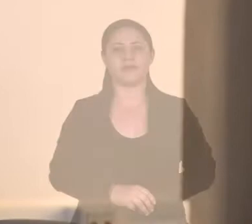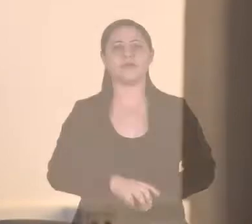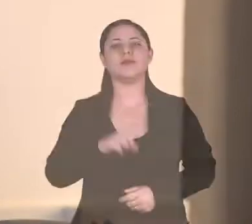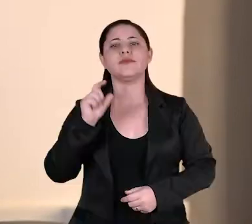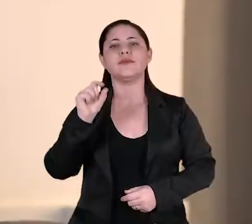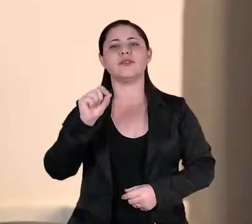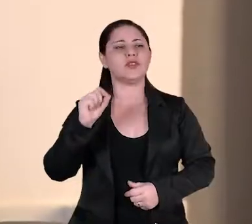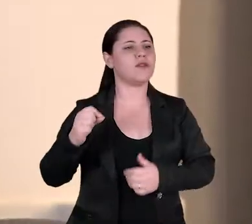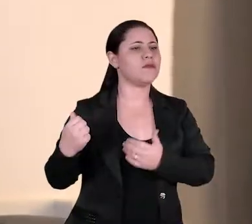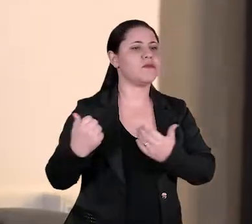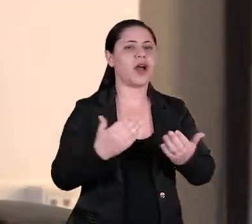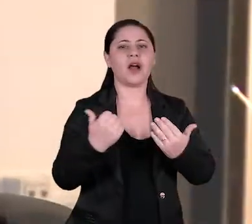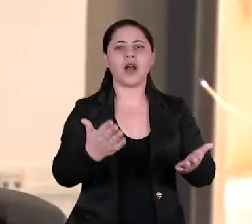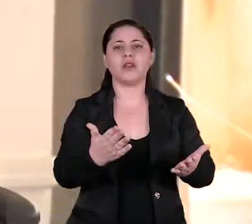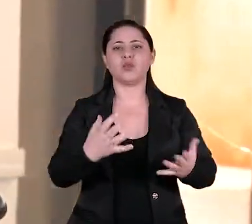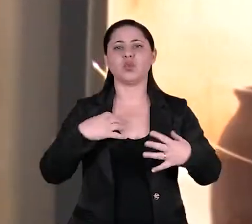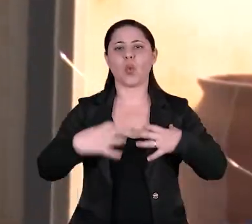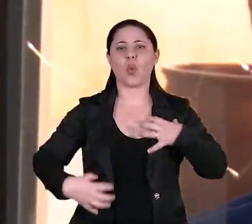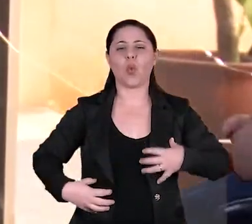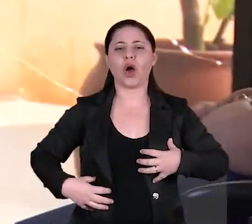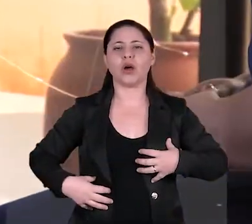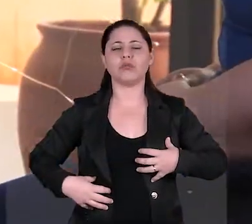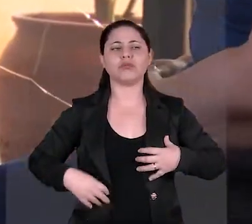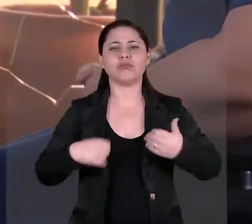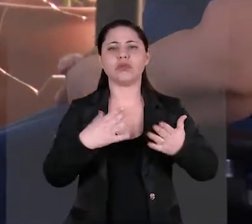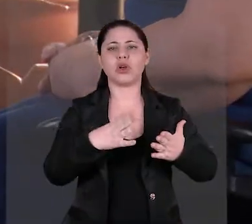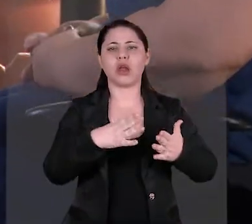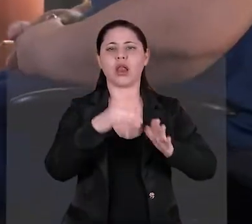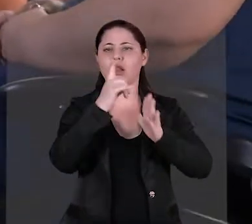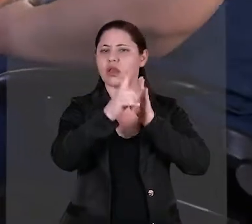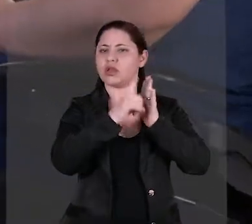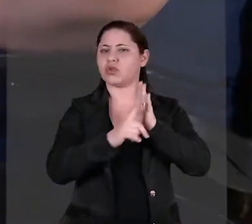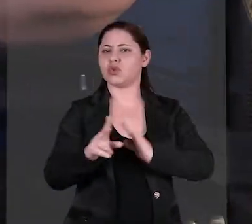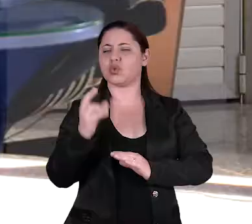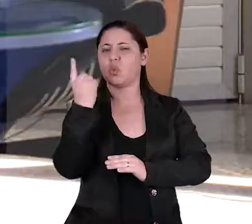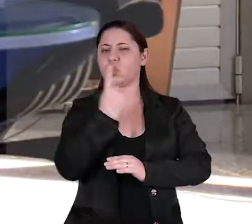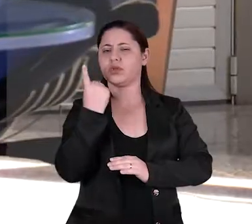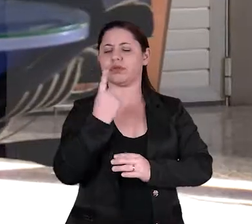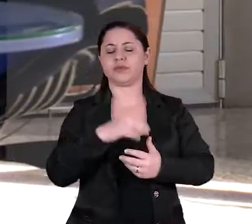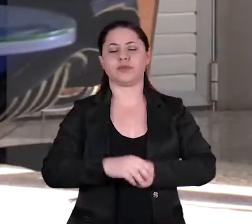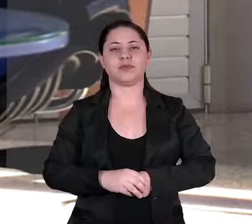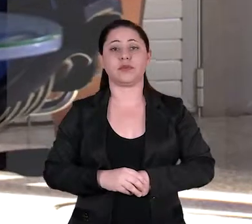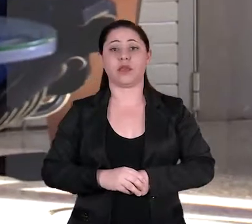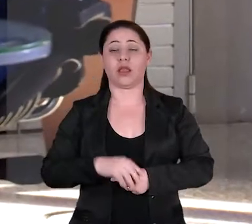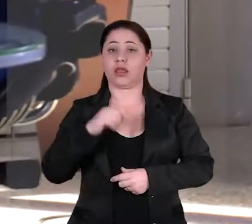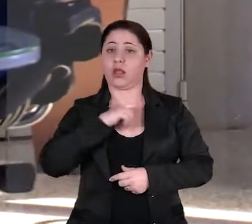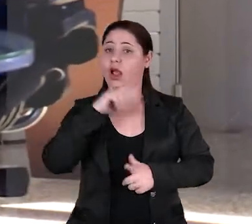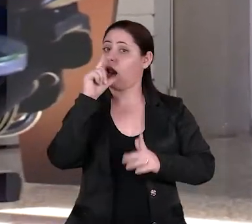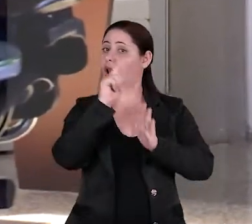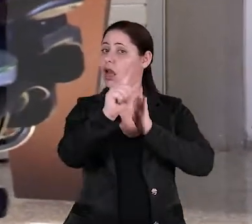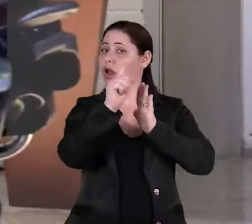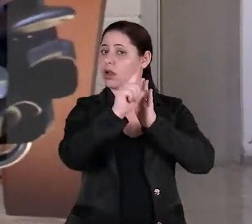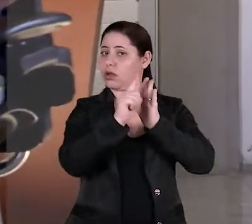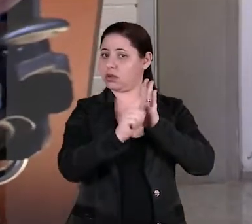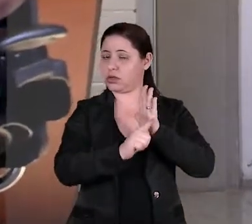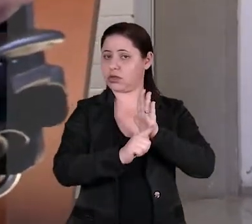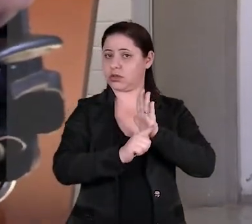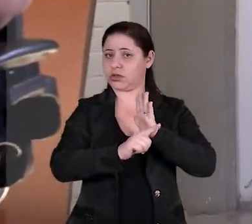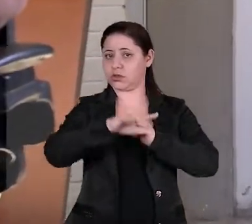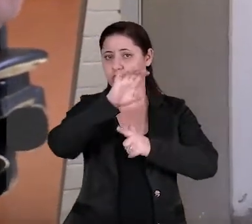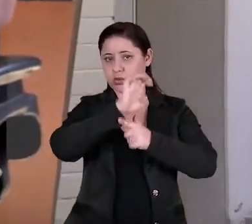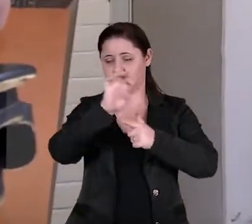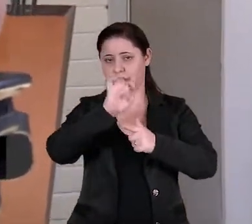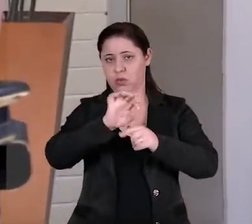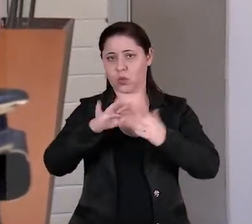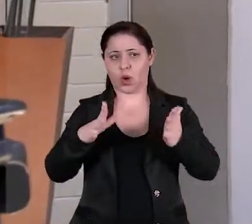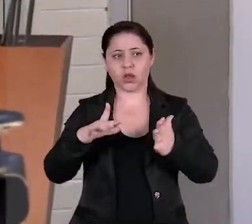Para quem vai os órgãos doados? Existe uma lista única? Explica pra gente, Ana. Existe uma lista do Estado, né, que a gente costuma